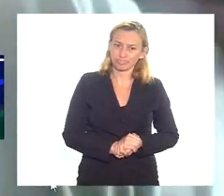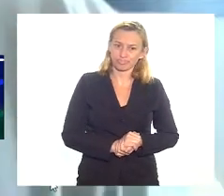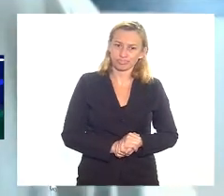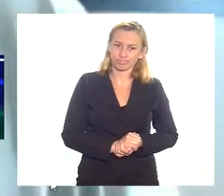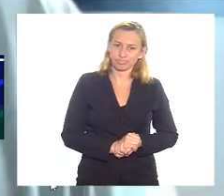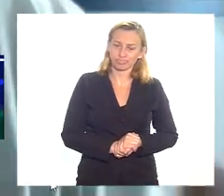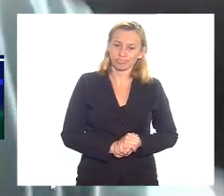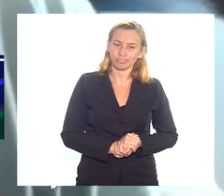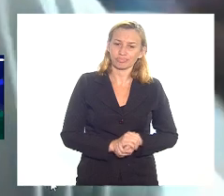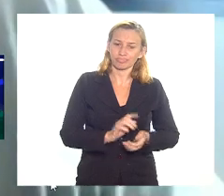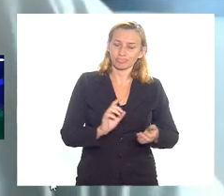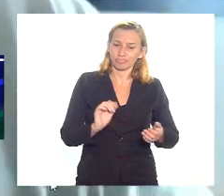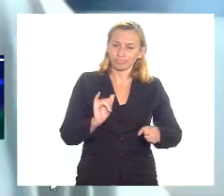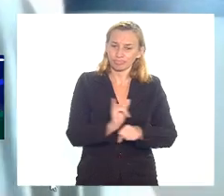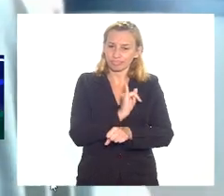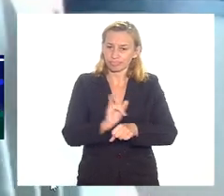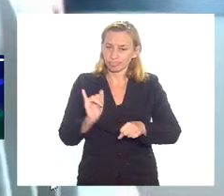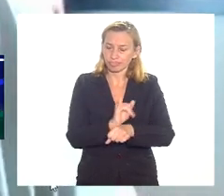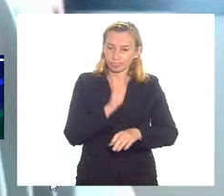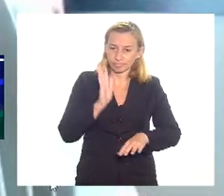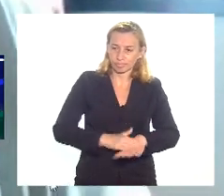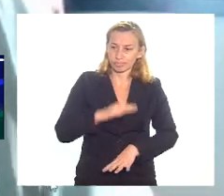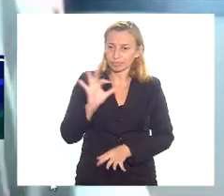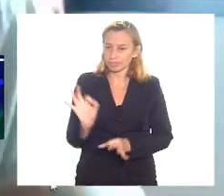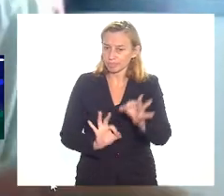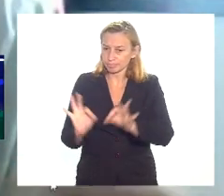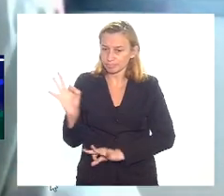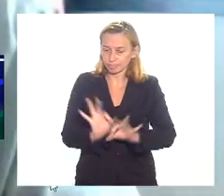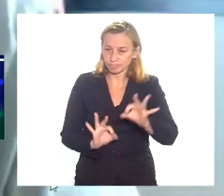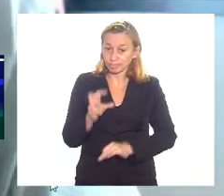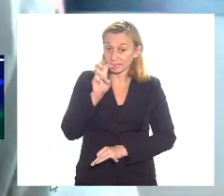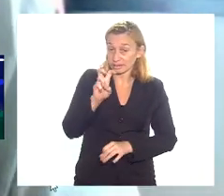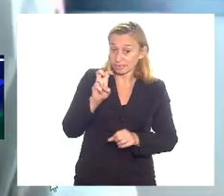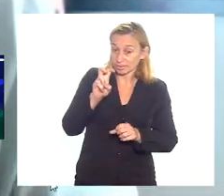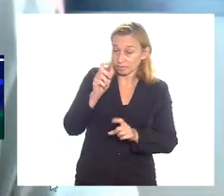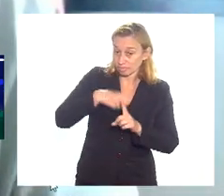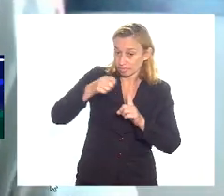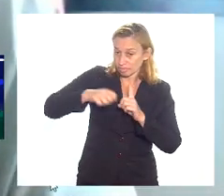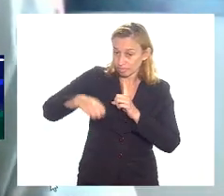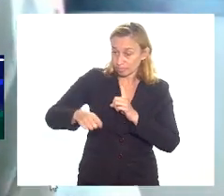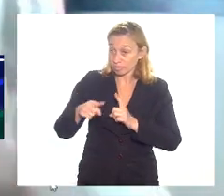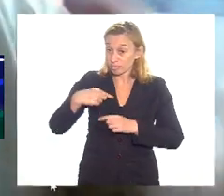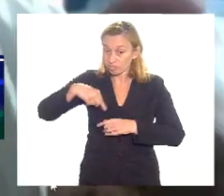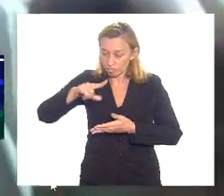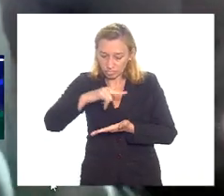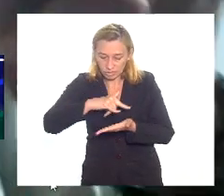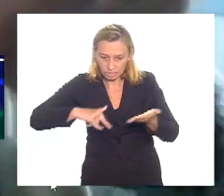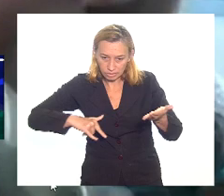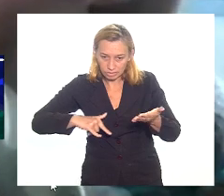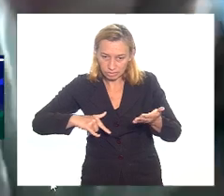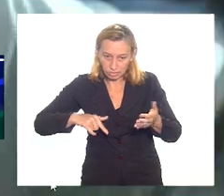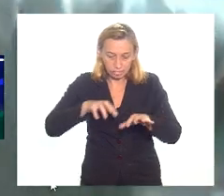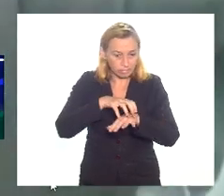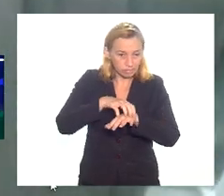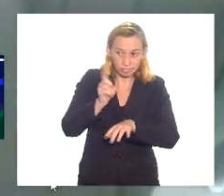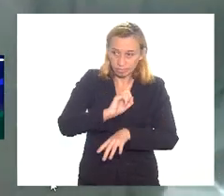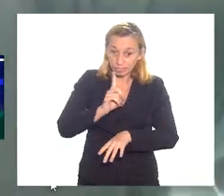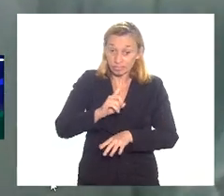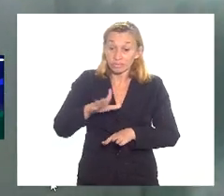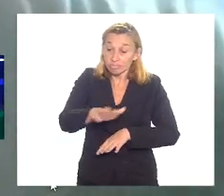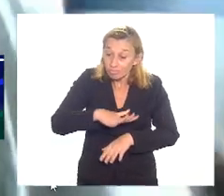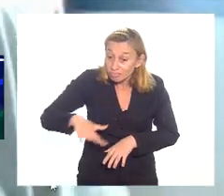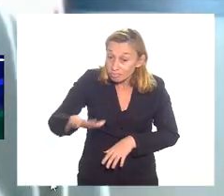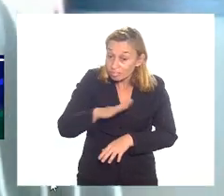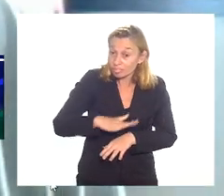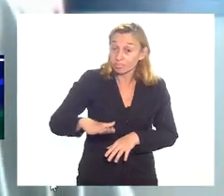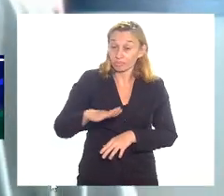bem planejada, 5 meses da Polícia Federal, eles não foram só em cima do documento de transporte, não. Eles foram nas áreas de